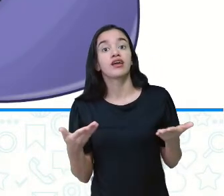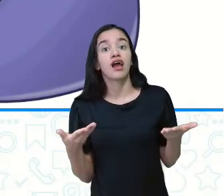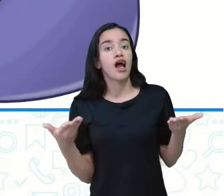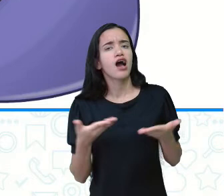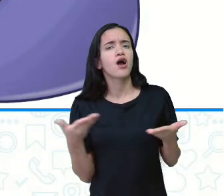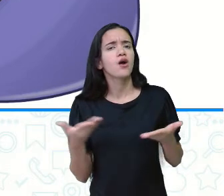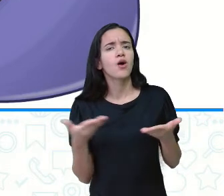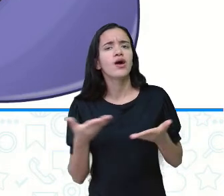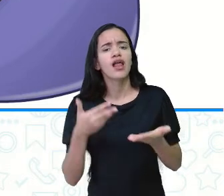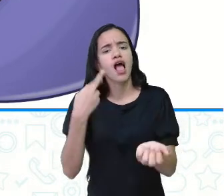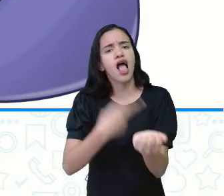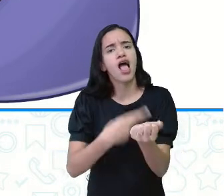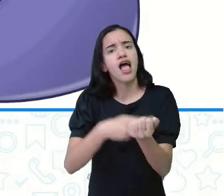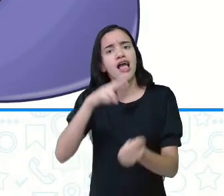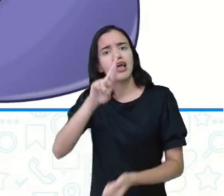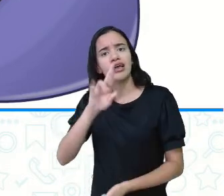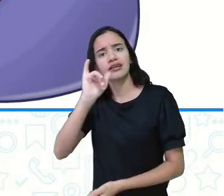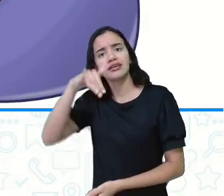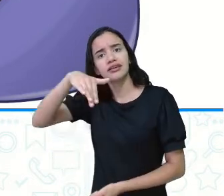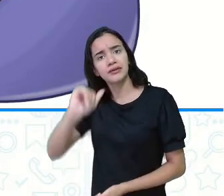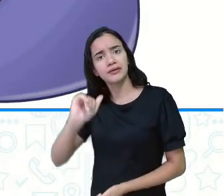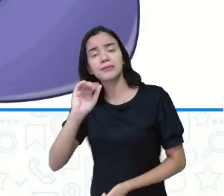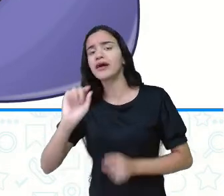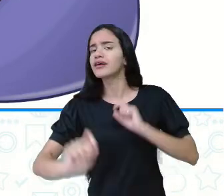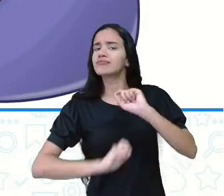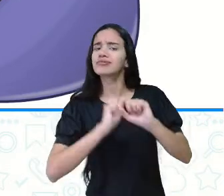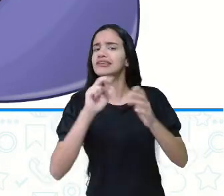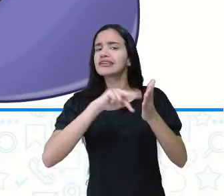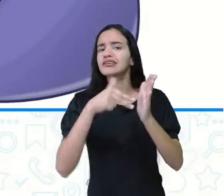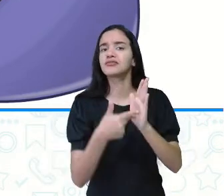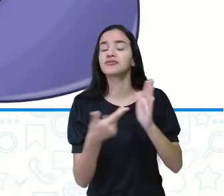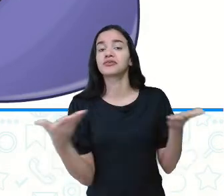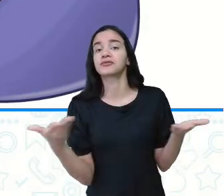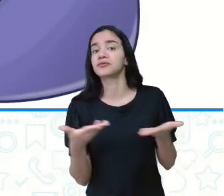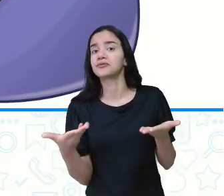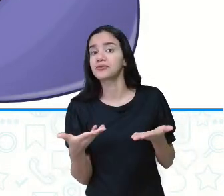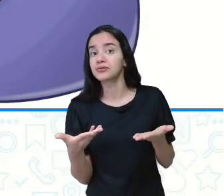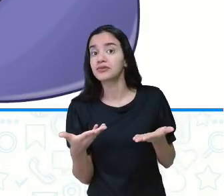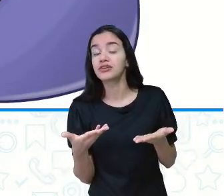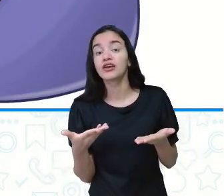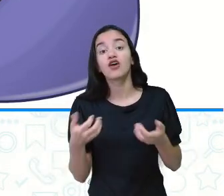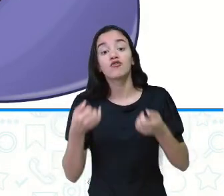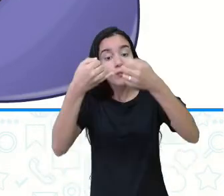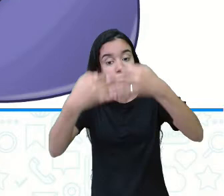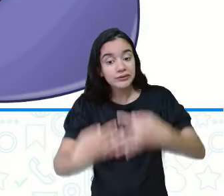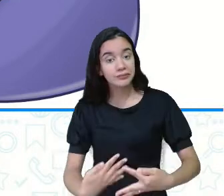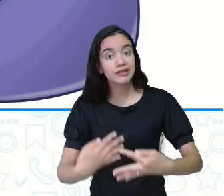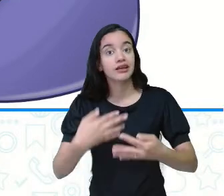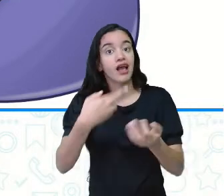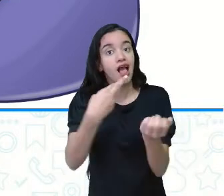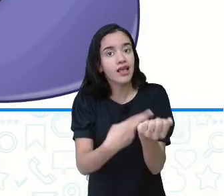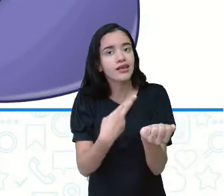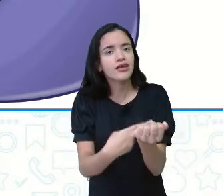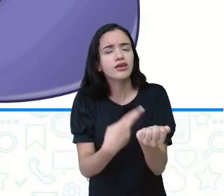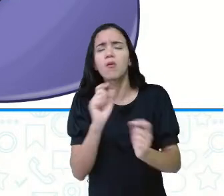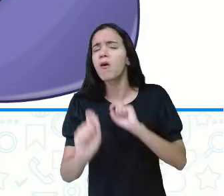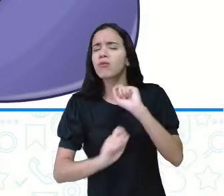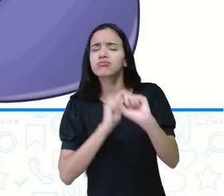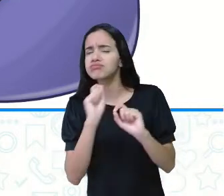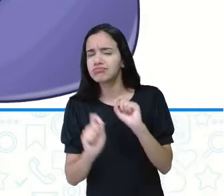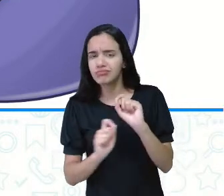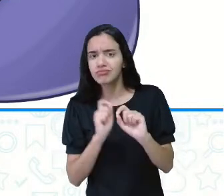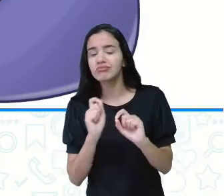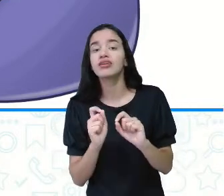E o que são rimas? Falamos sobre versos, agora iremos falar sobre rimas. O que são